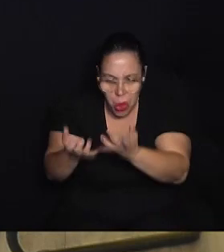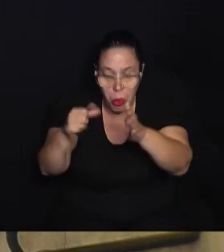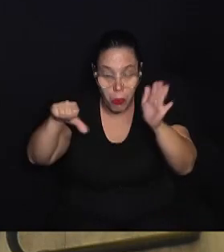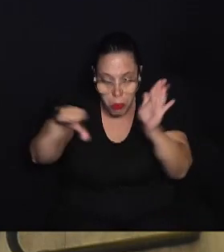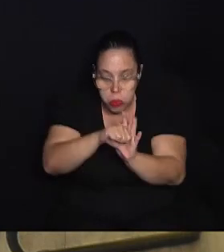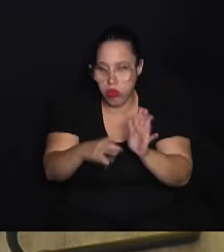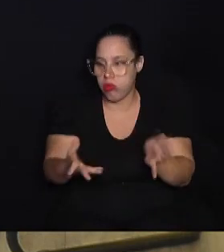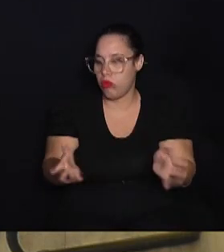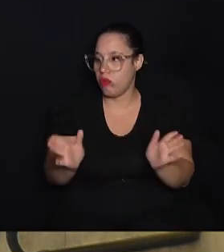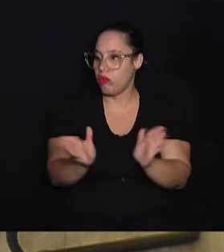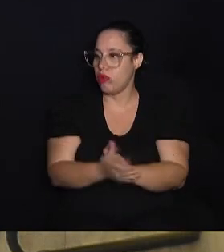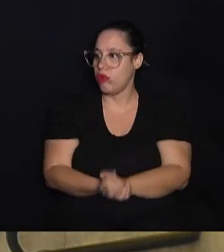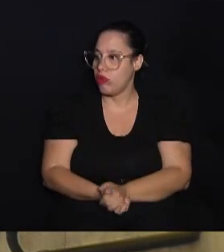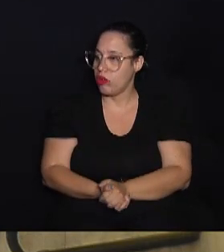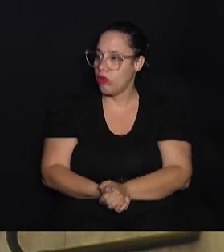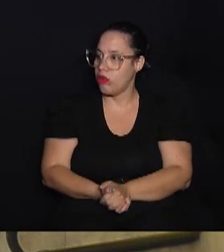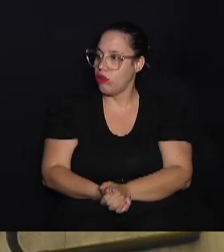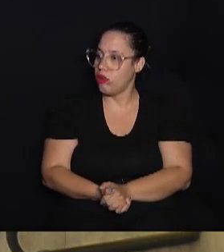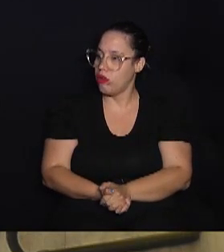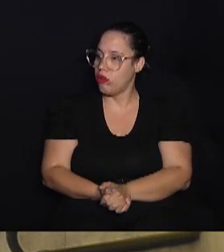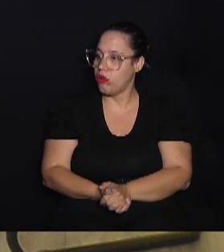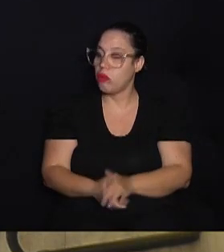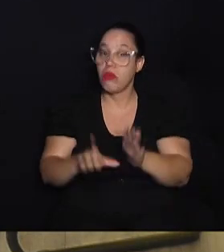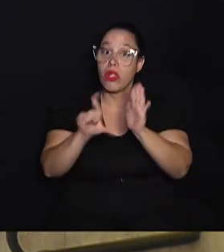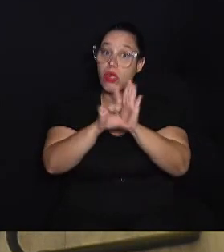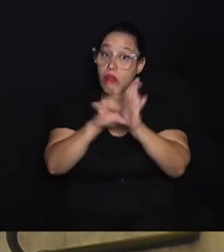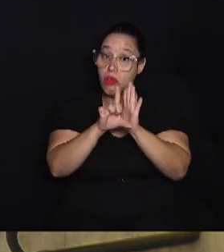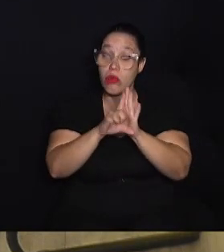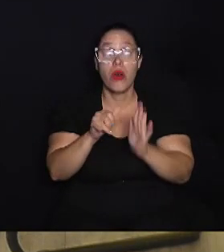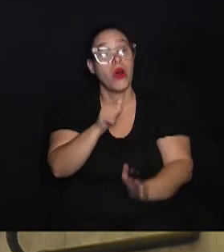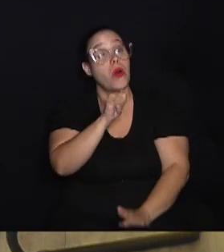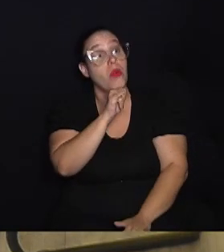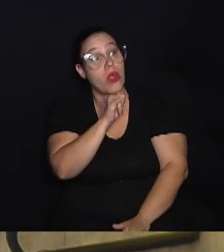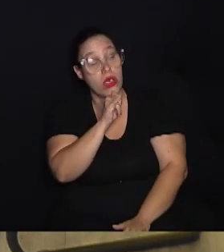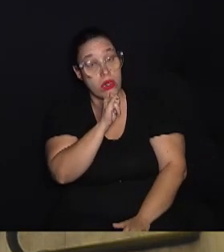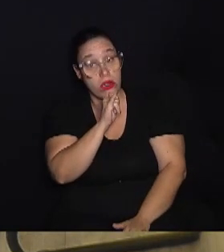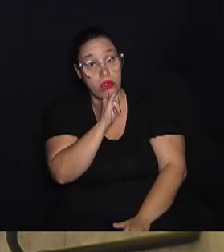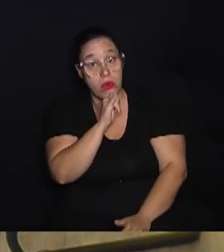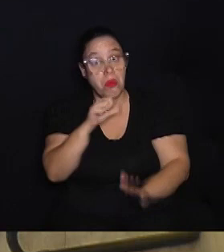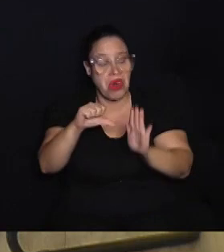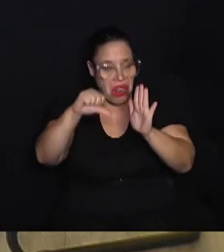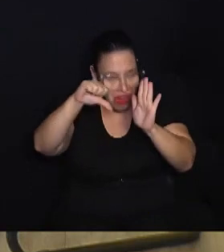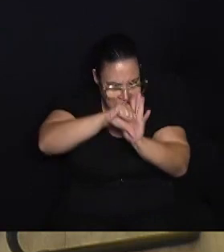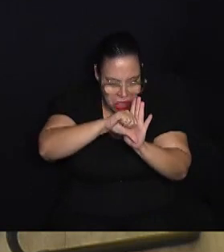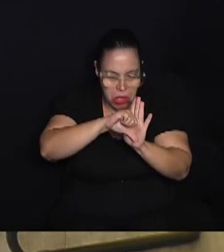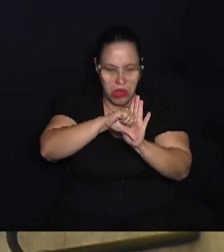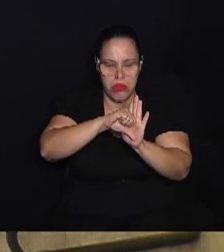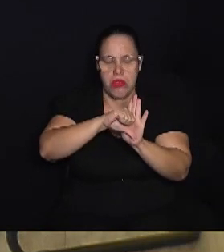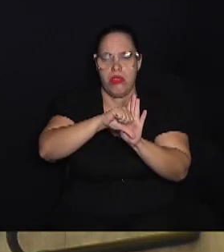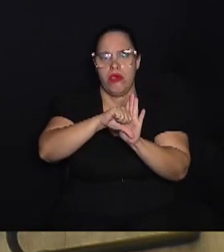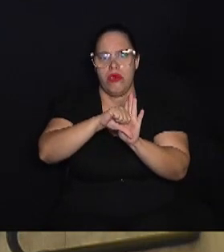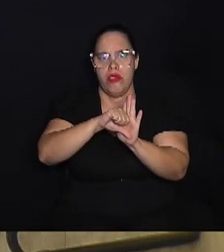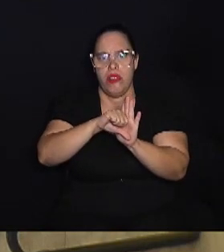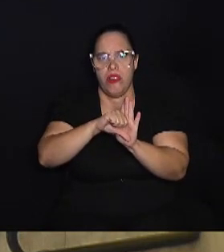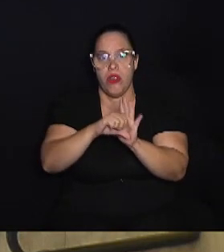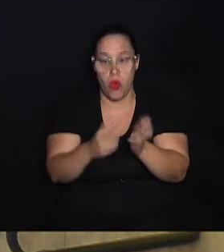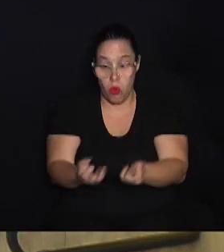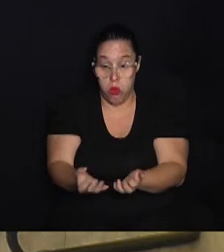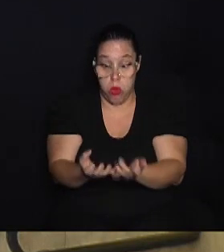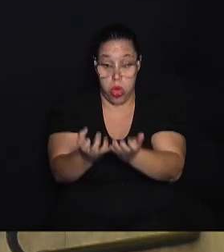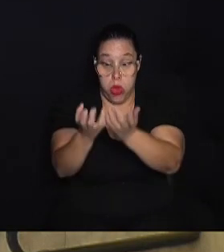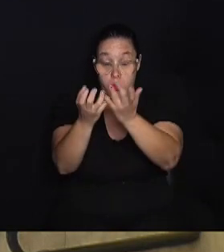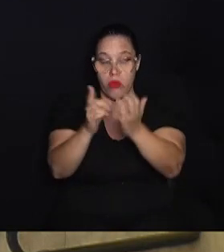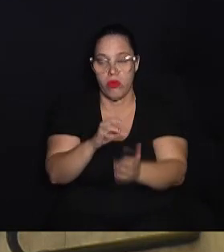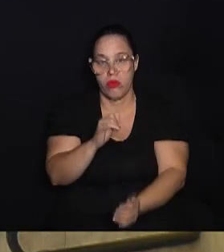criminoso. Mas a gente tem uma legislação, por exemplo, que se proíbe de colocar fogo, por